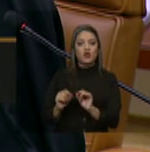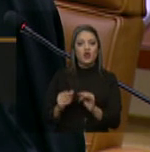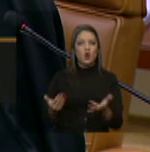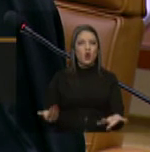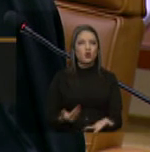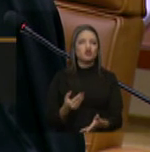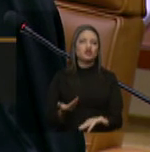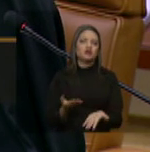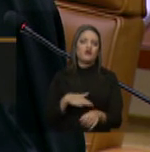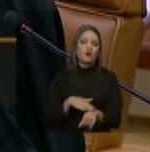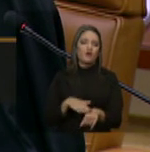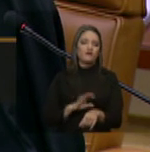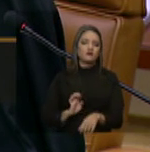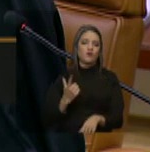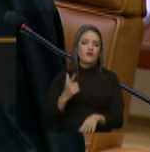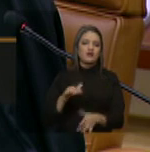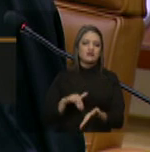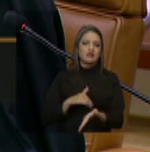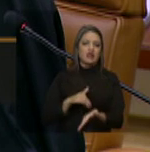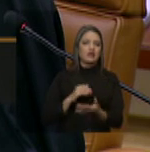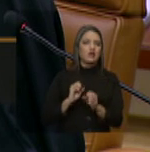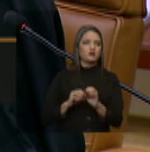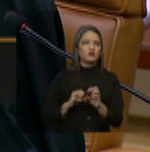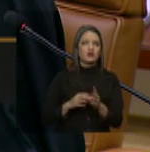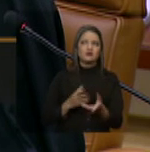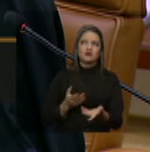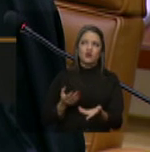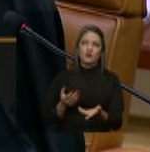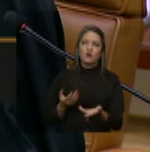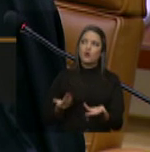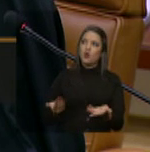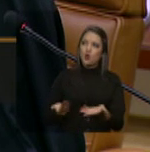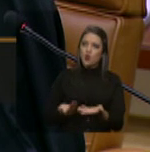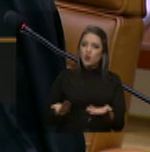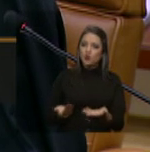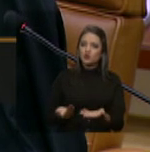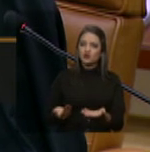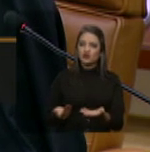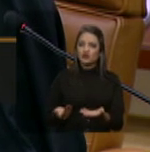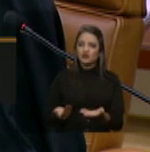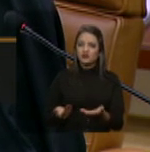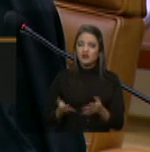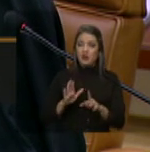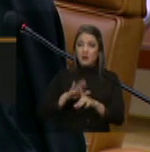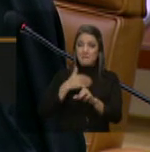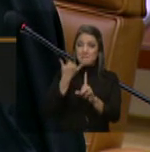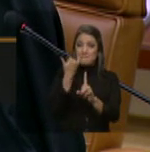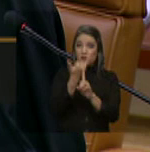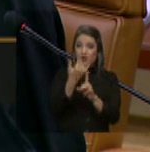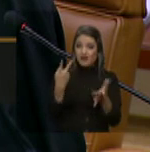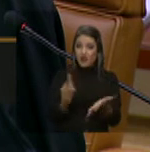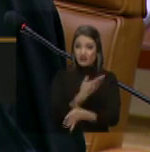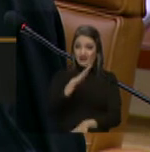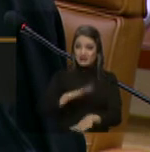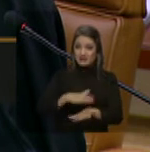esse Alexandre de Moraes hoje o maior bullying existente entre adolescentes é